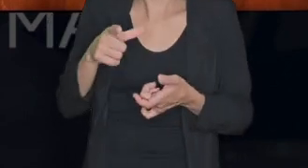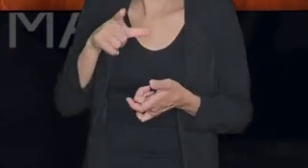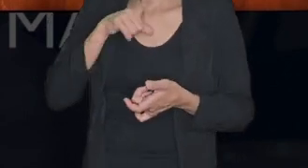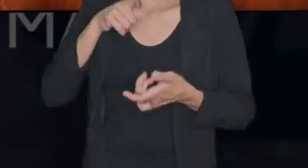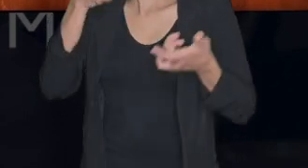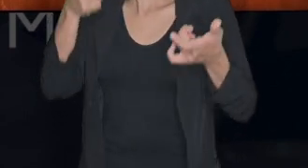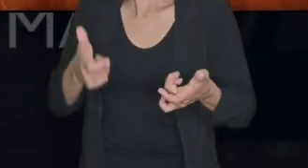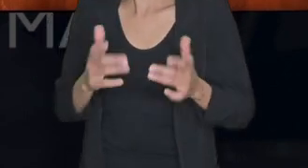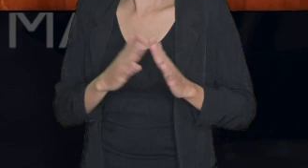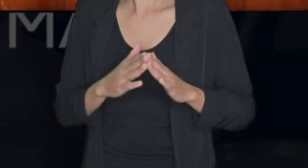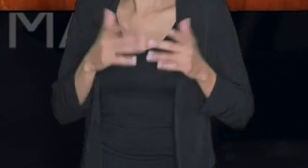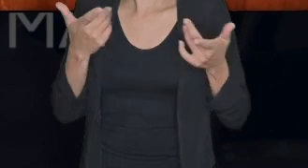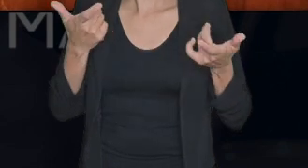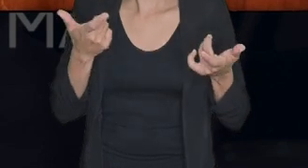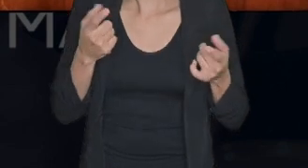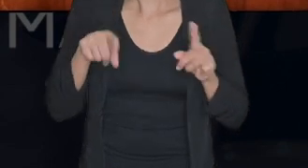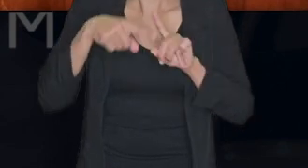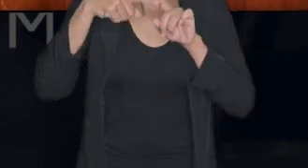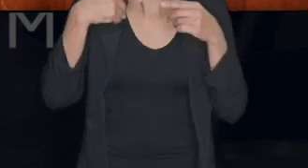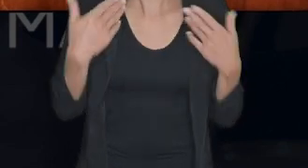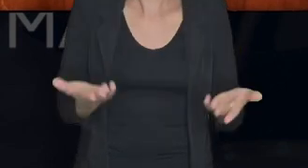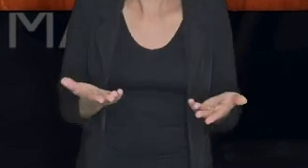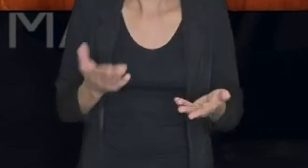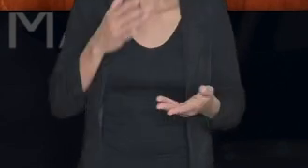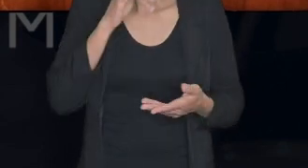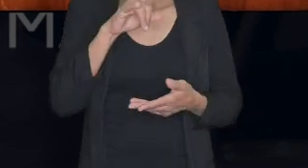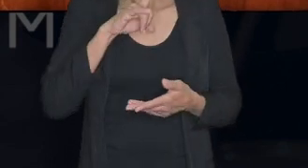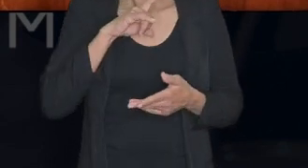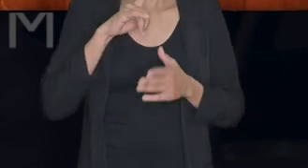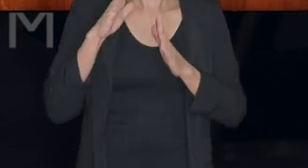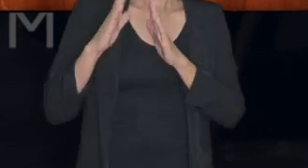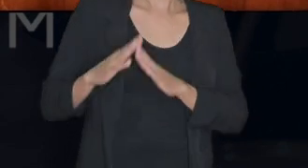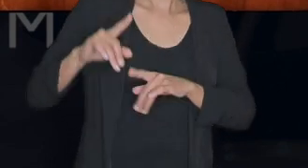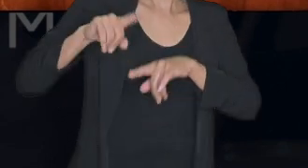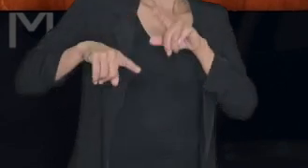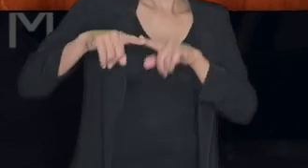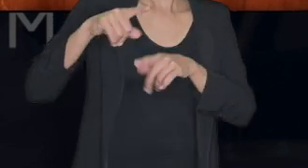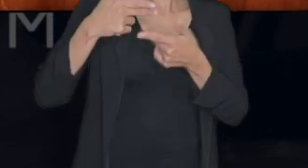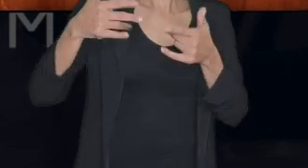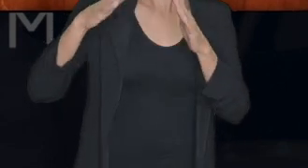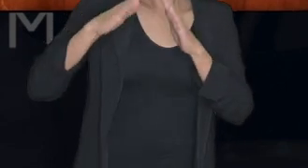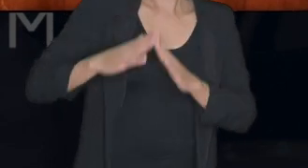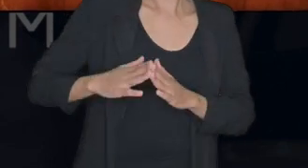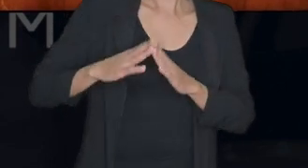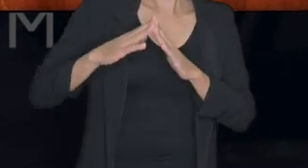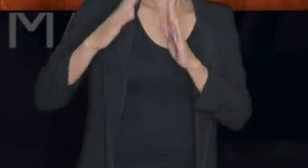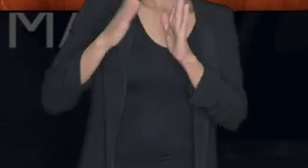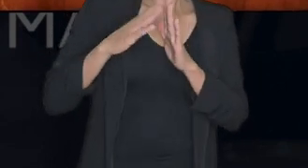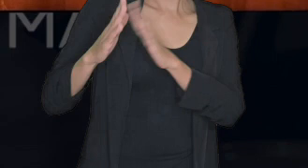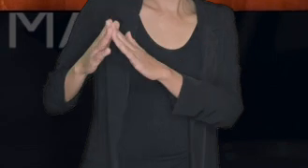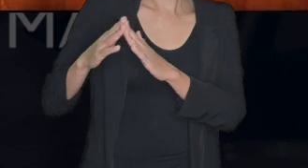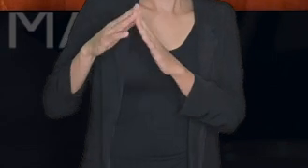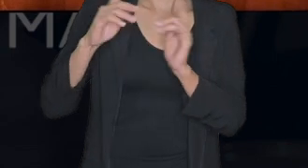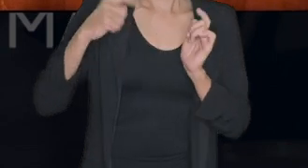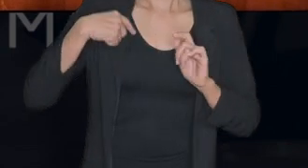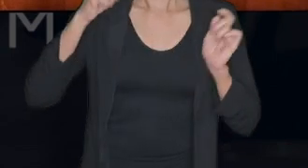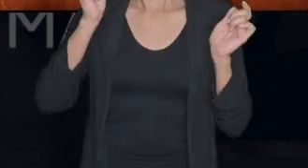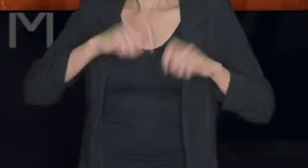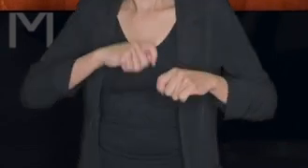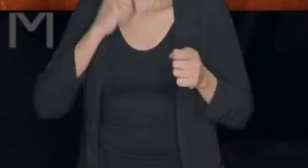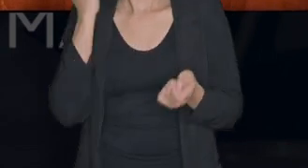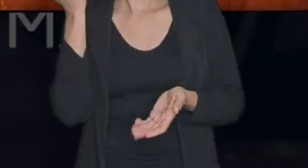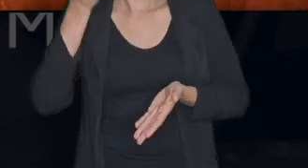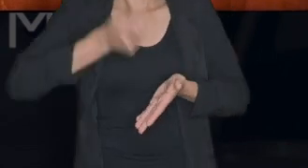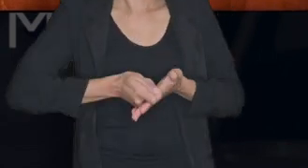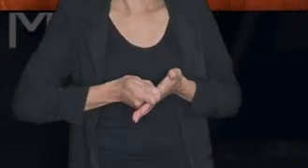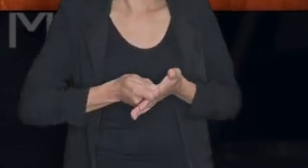que, se houver bens móveis no acervo patrimonial, eu posso pagar o ITCMD no lugar